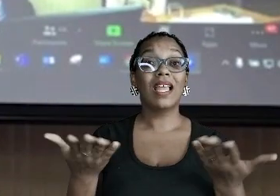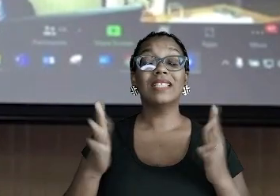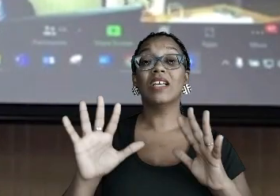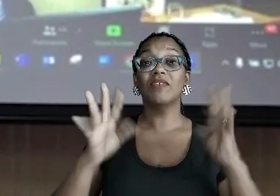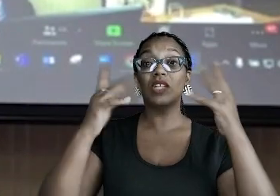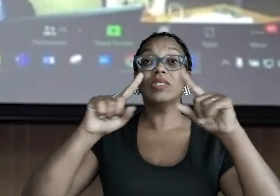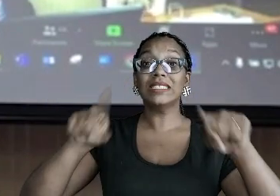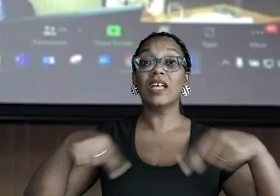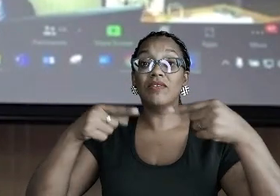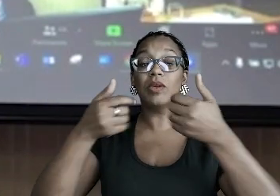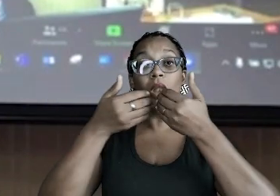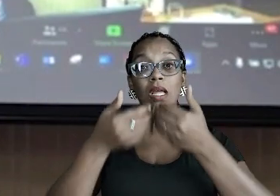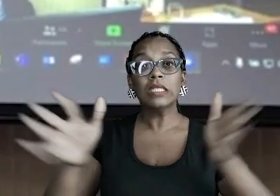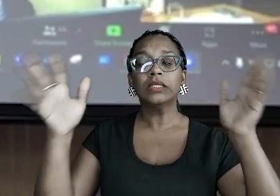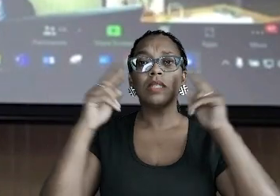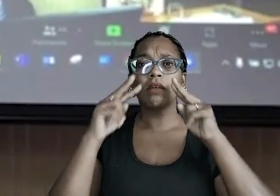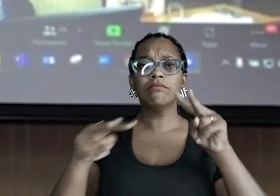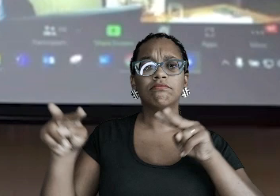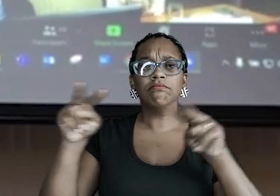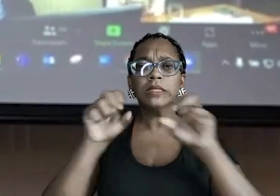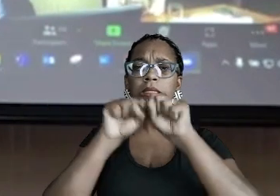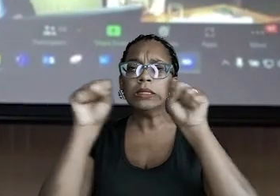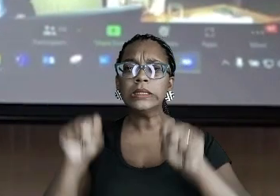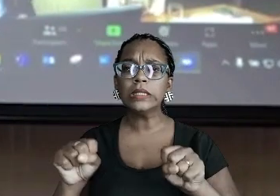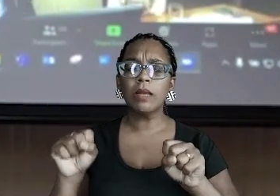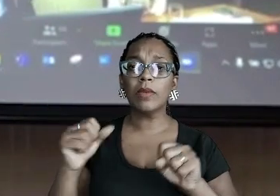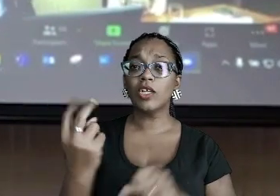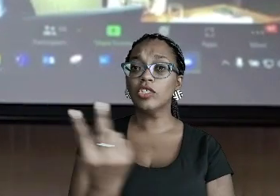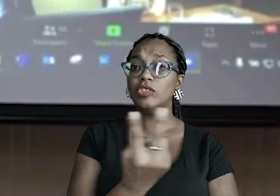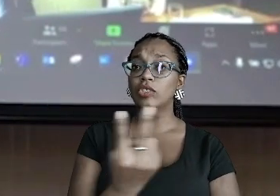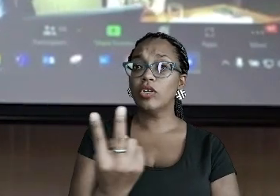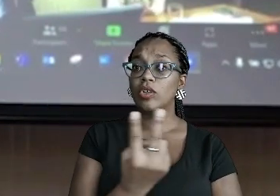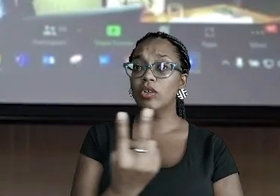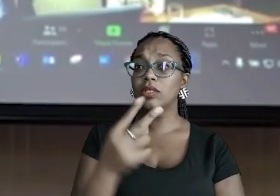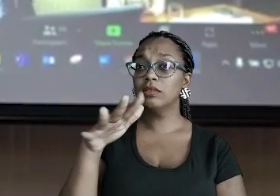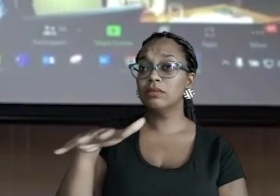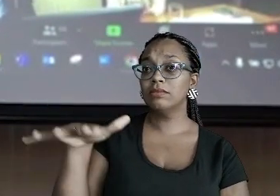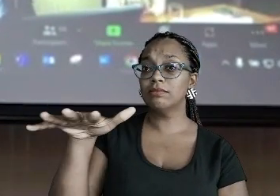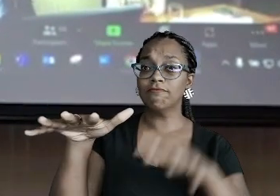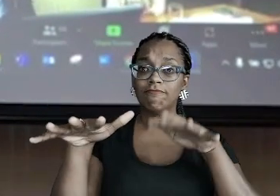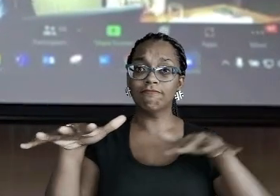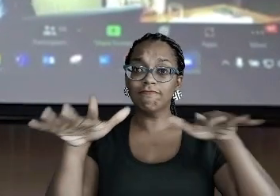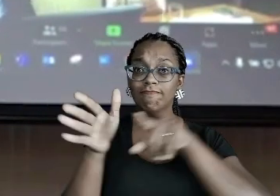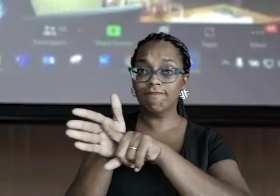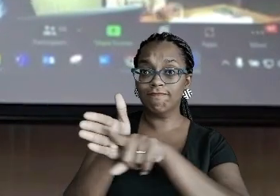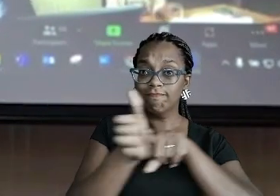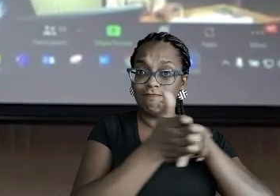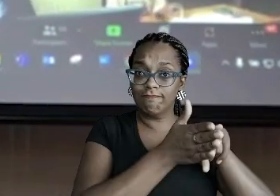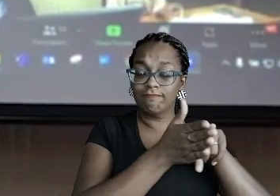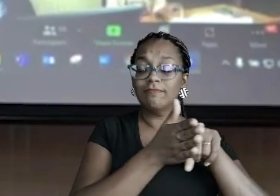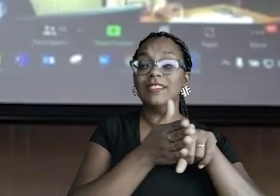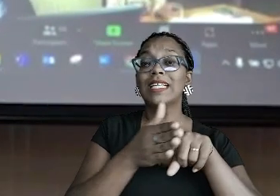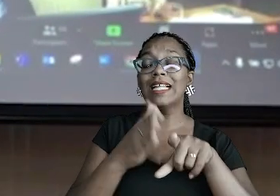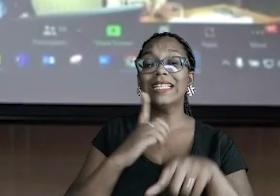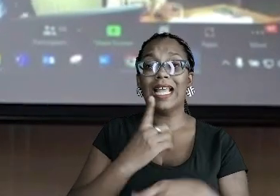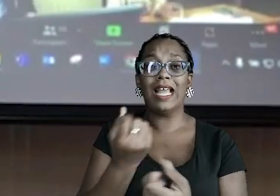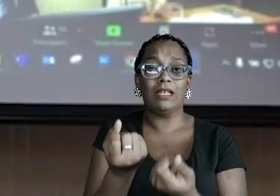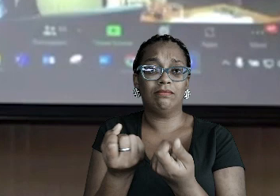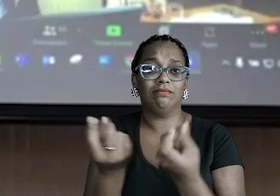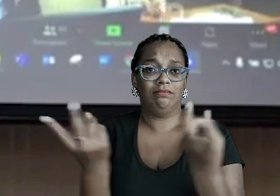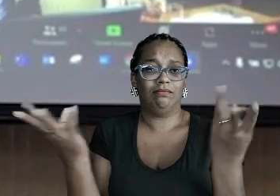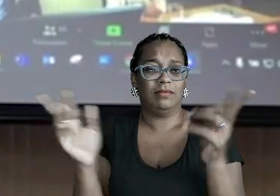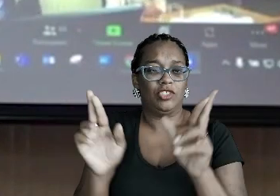ele teve o desafio de lançar um olhar mais sistemático sobre dois Campos de estudo que são tem muitas